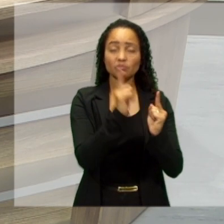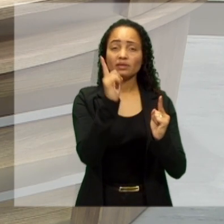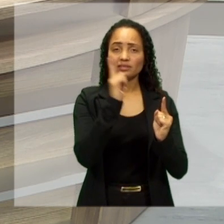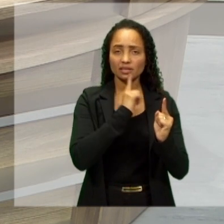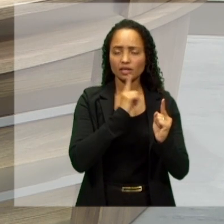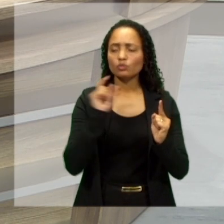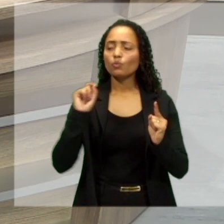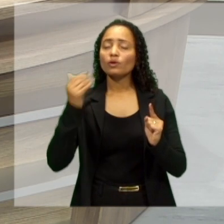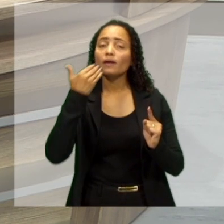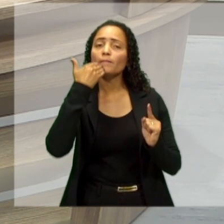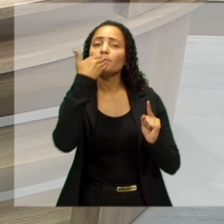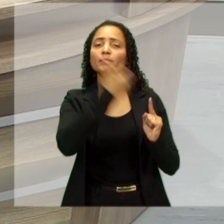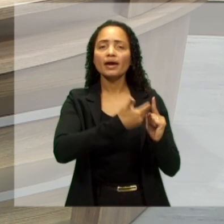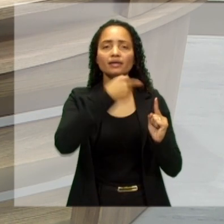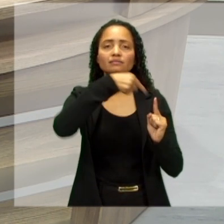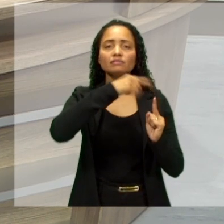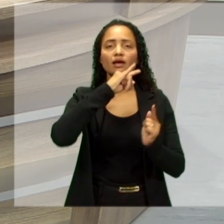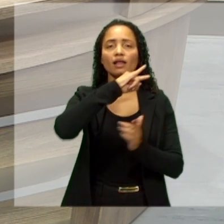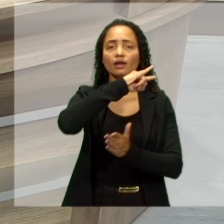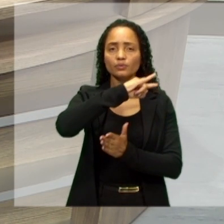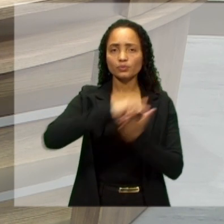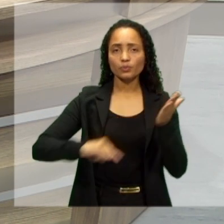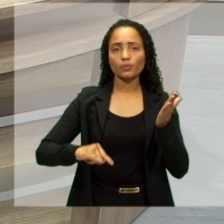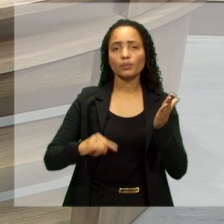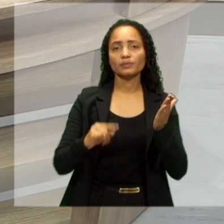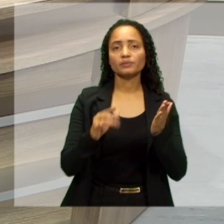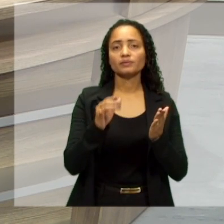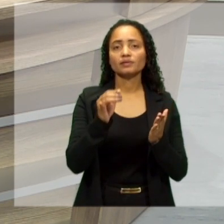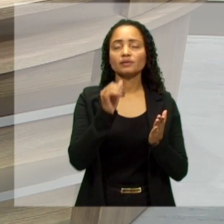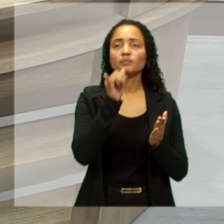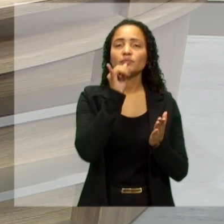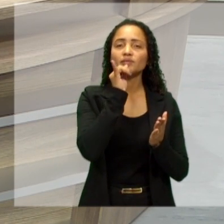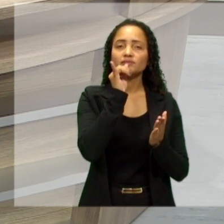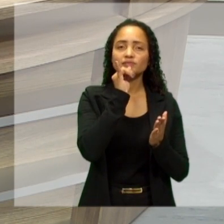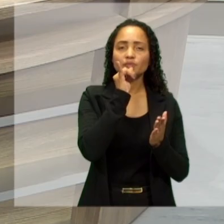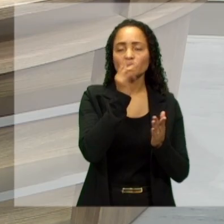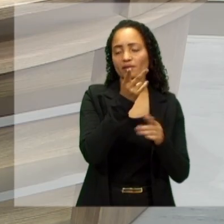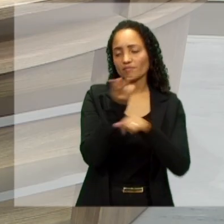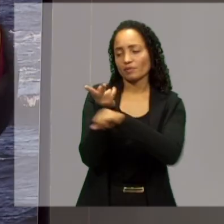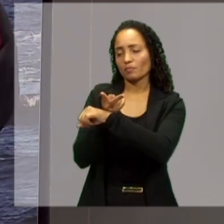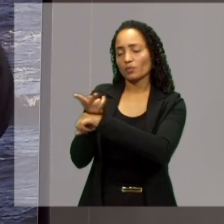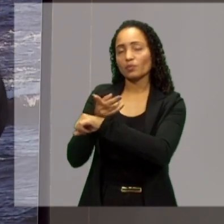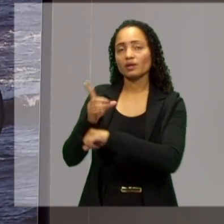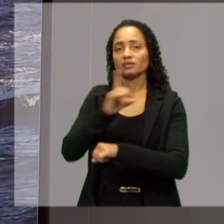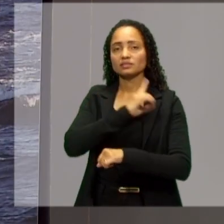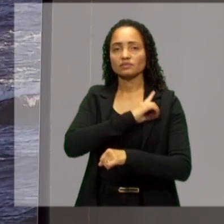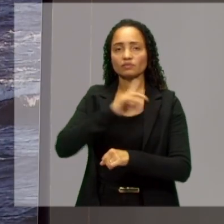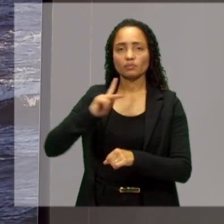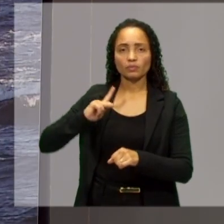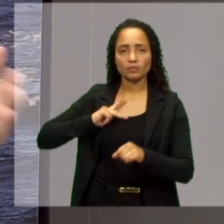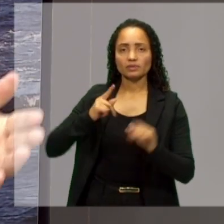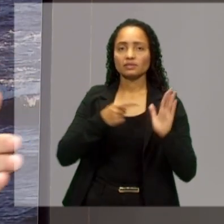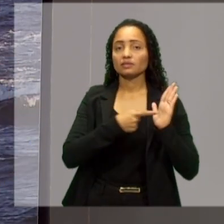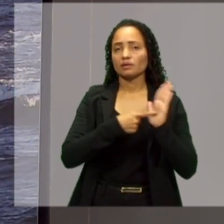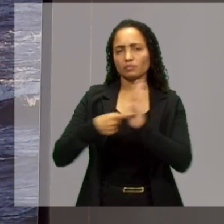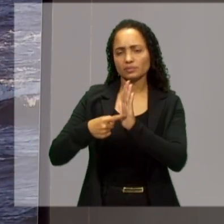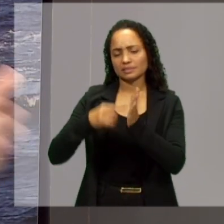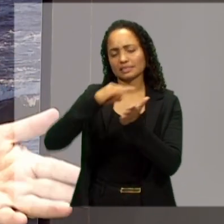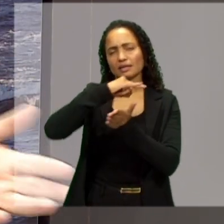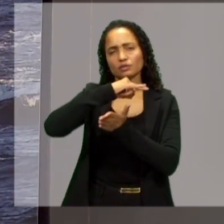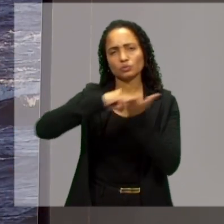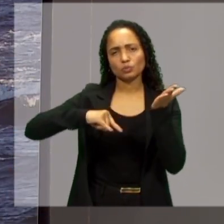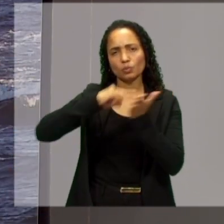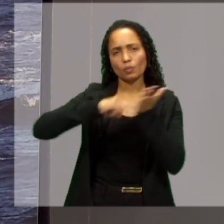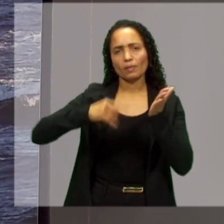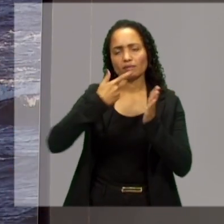pedido quando, por exemplo, de documentos, ela vai entrar, pensa em procurar a defensoria? Ela tem que apresentar uma série de documentos, uma